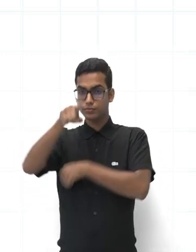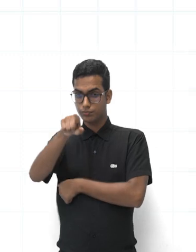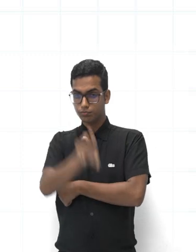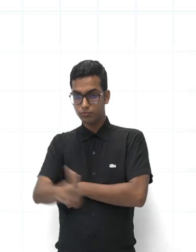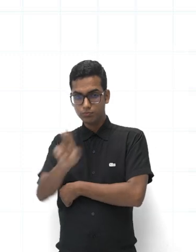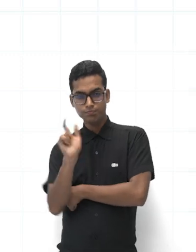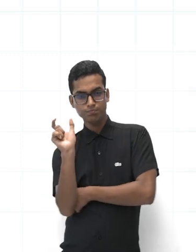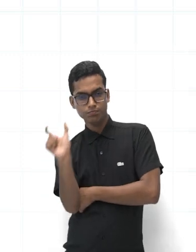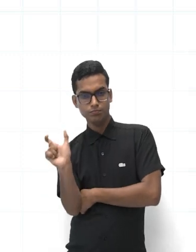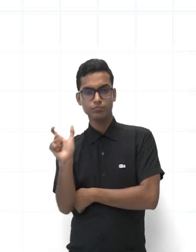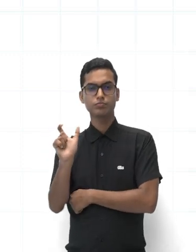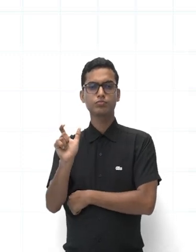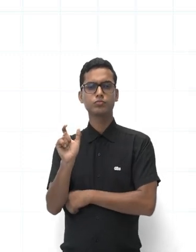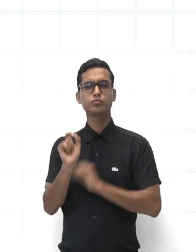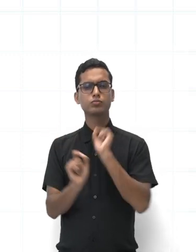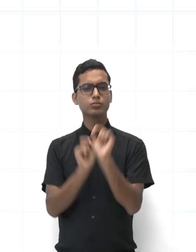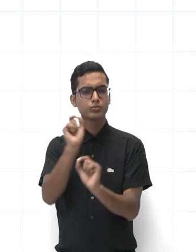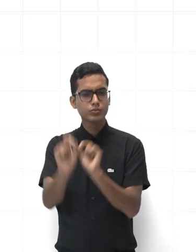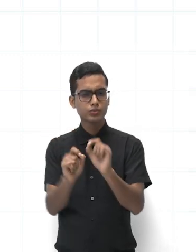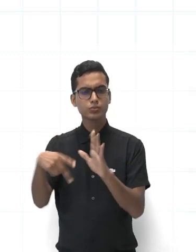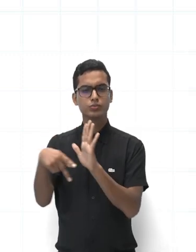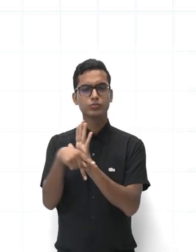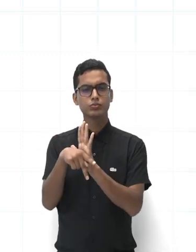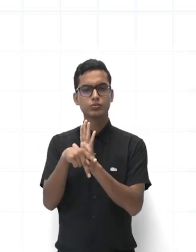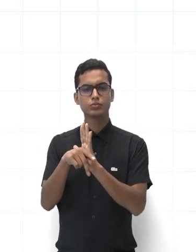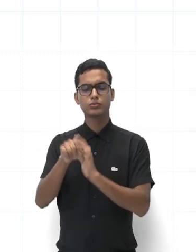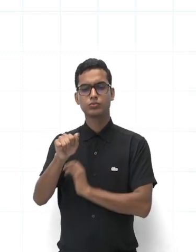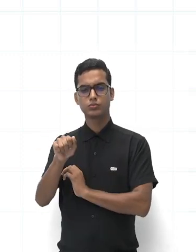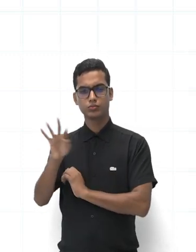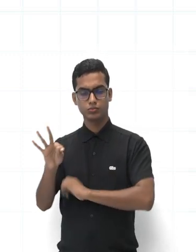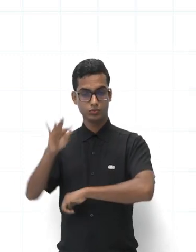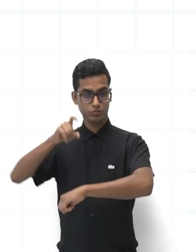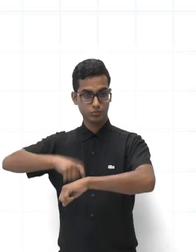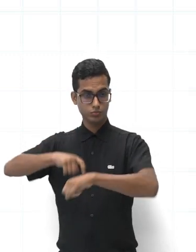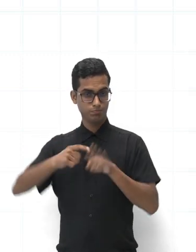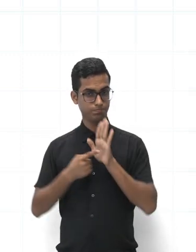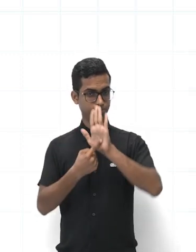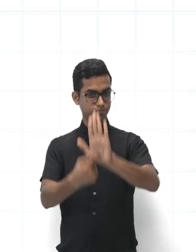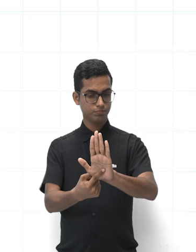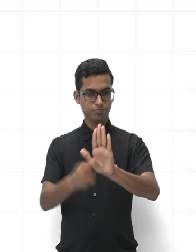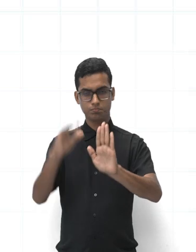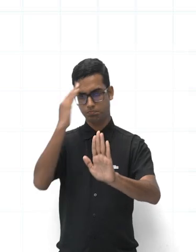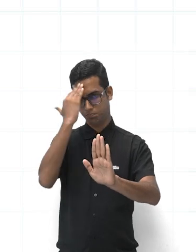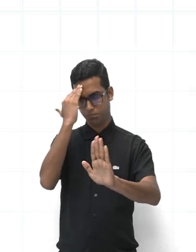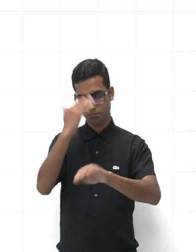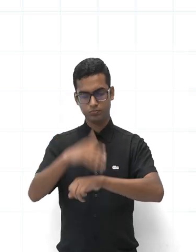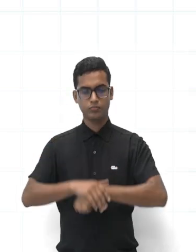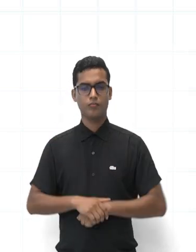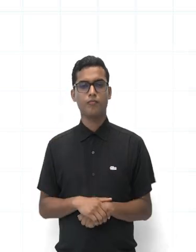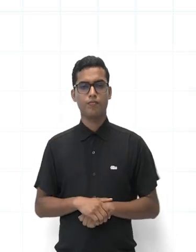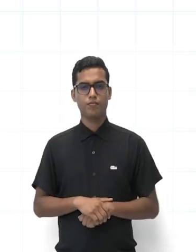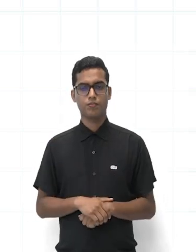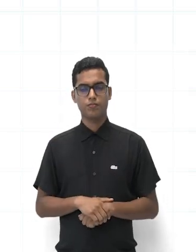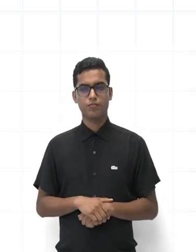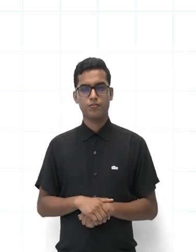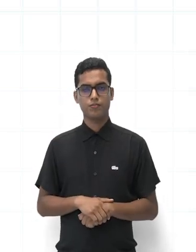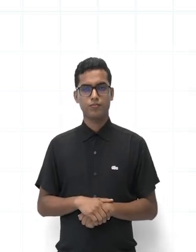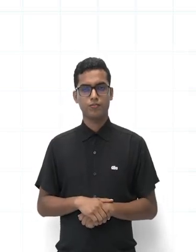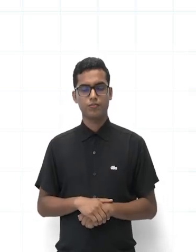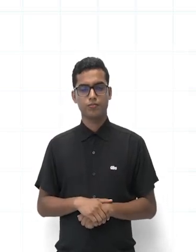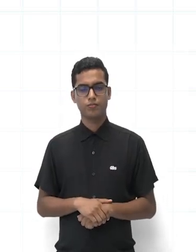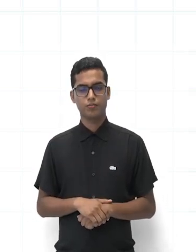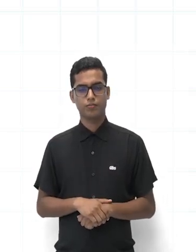a palavra at para indicar a hora, tá bom? Então, I go to school at 12:30